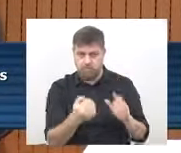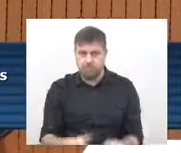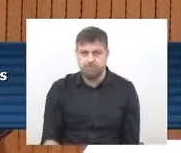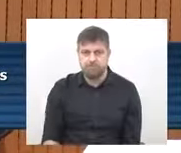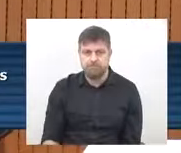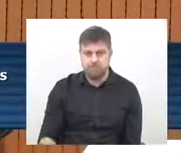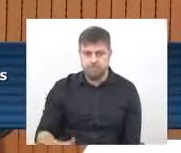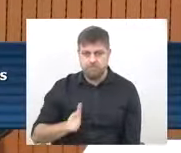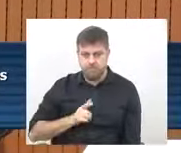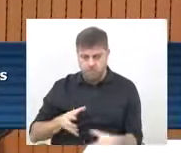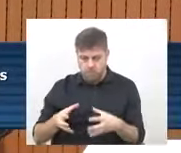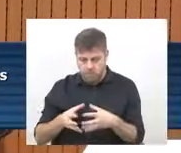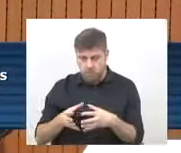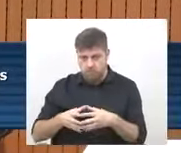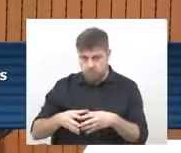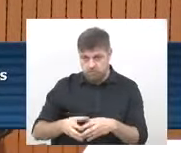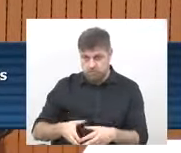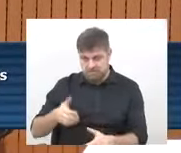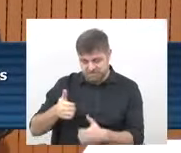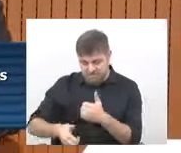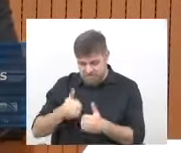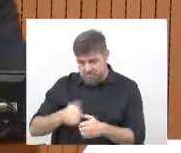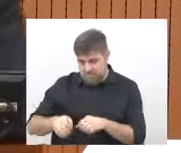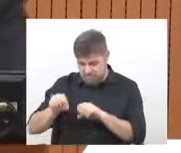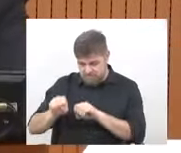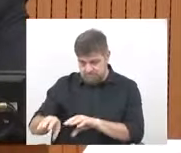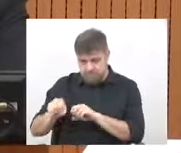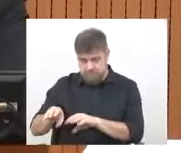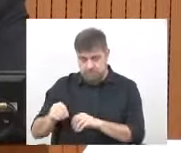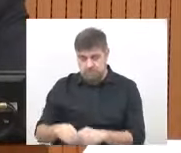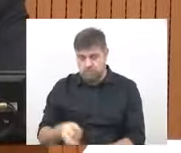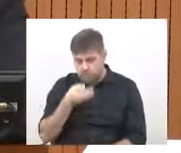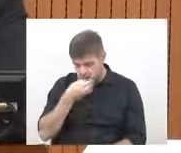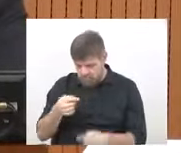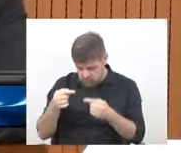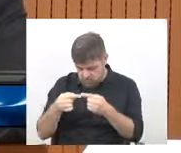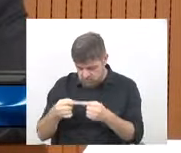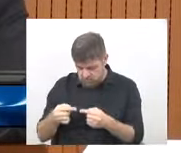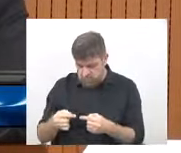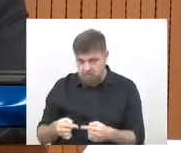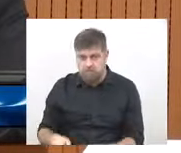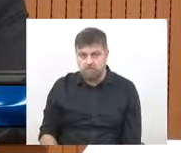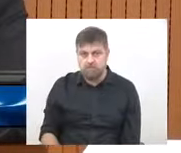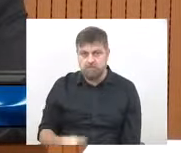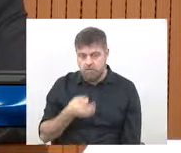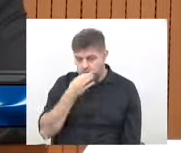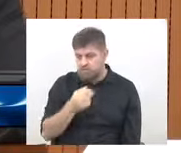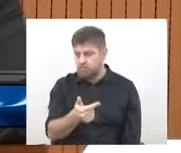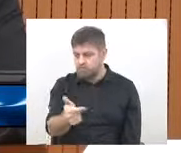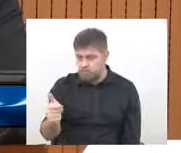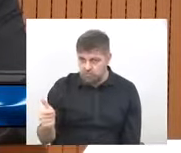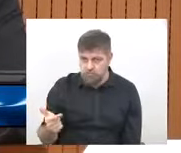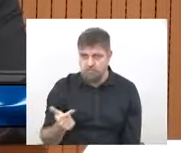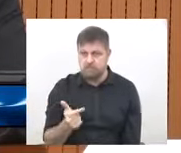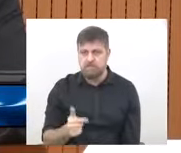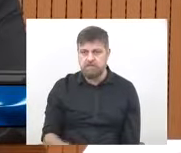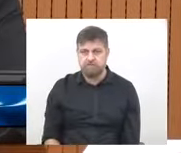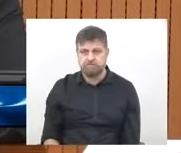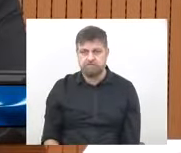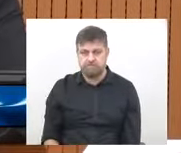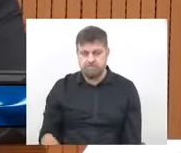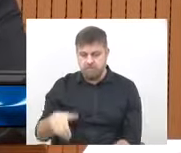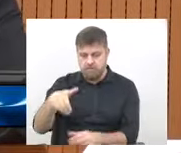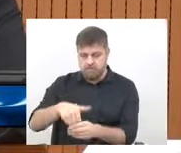da Comissão de Educação e Esporte é favorável, com parecer favorável e não havendo vereadores a discutir.